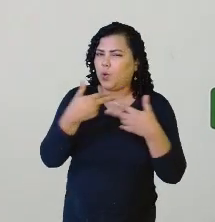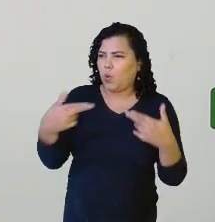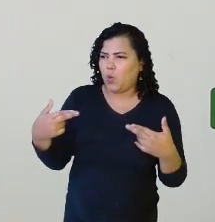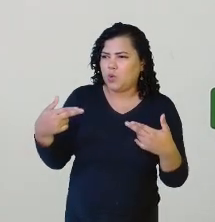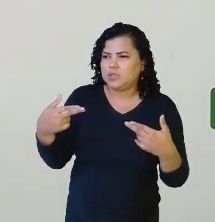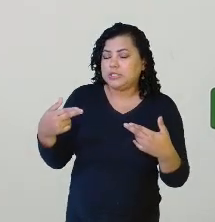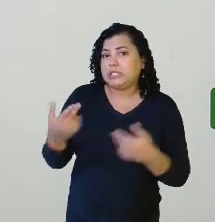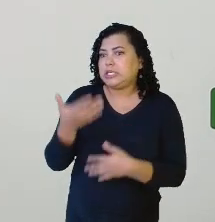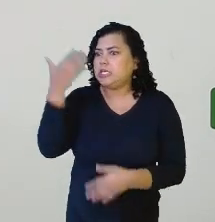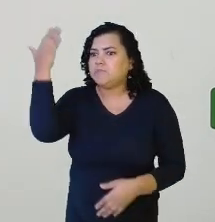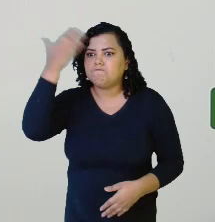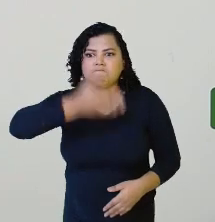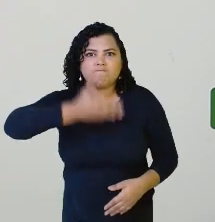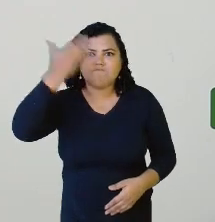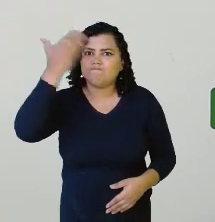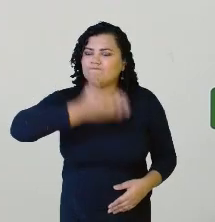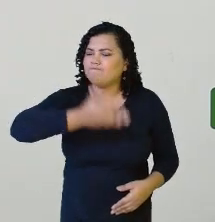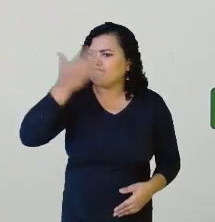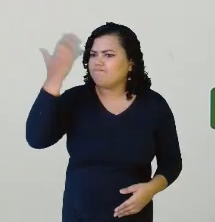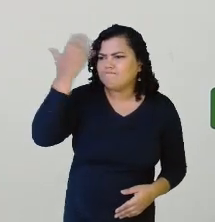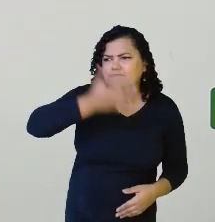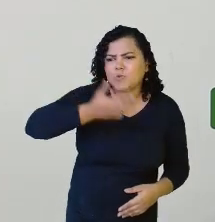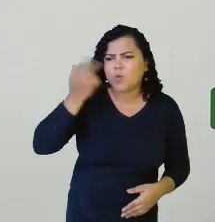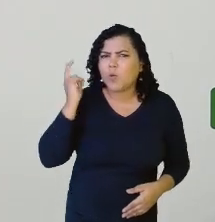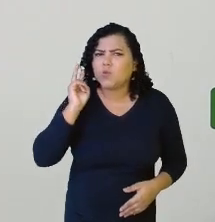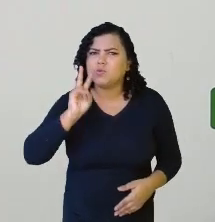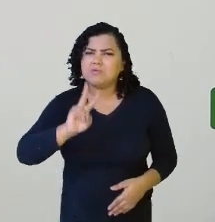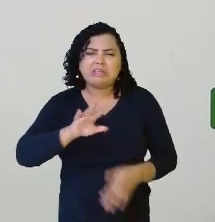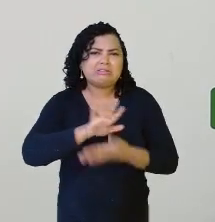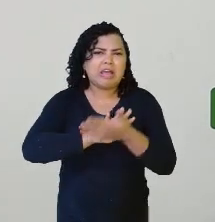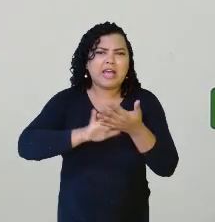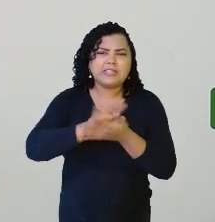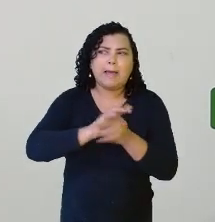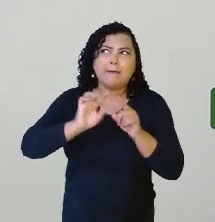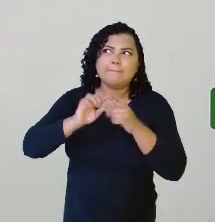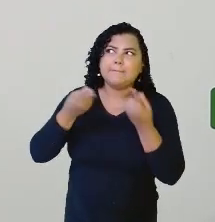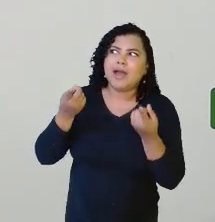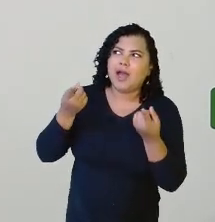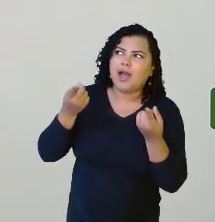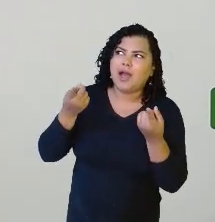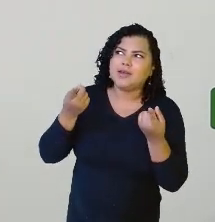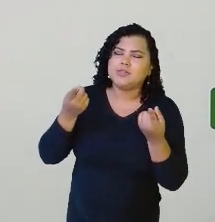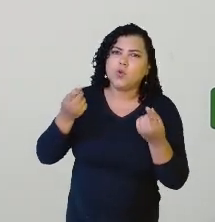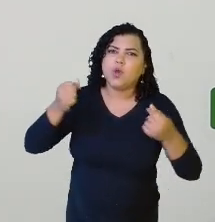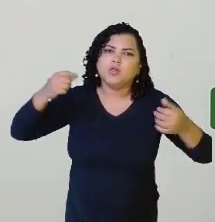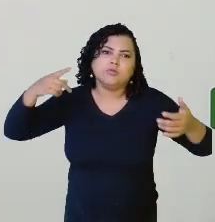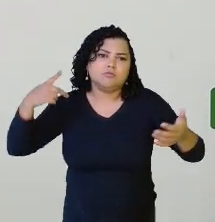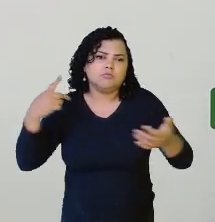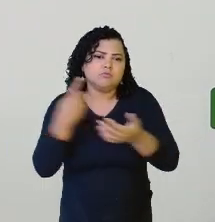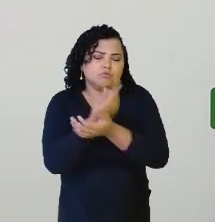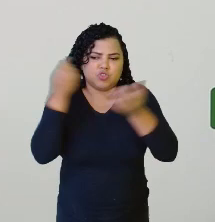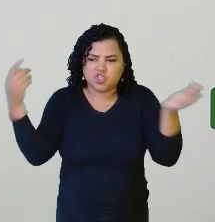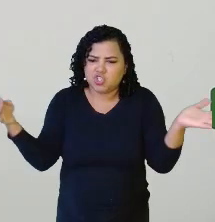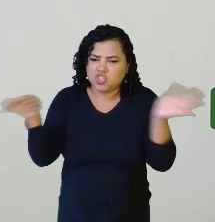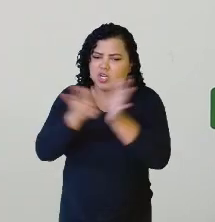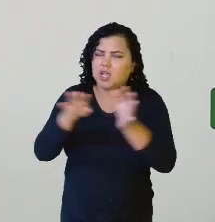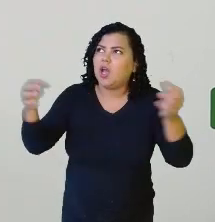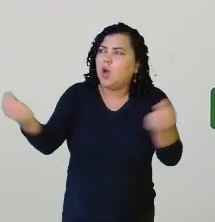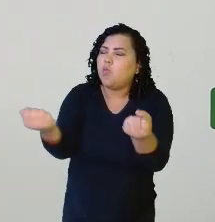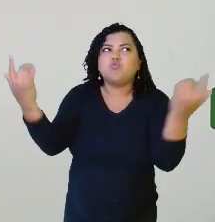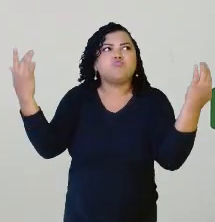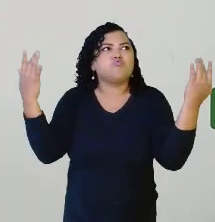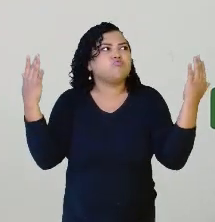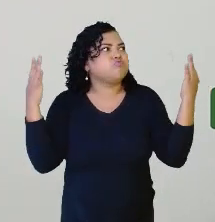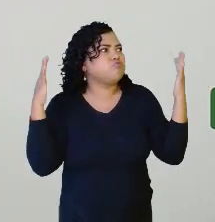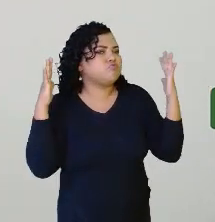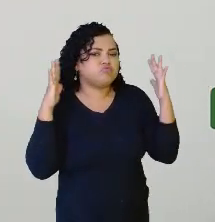é invisível, mas que quando surge, toma conta de todo o espaço,